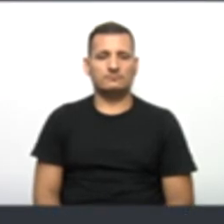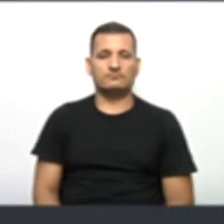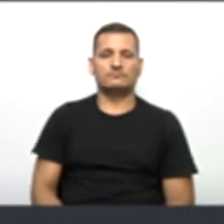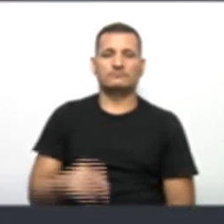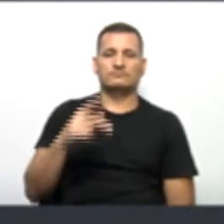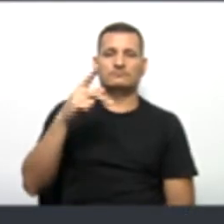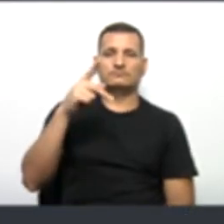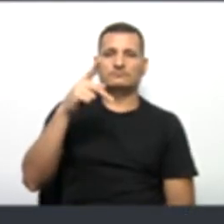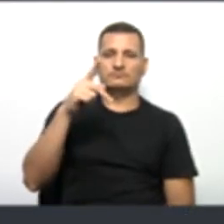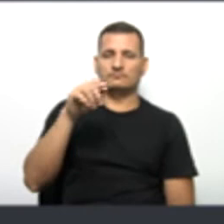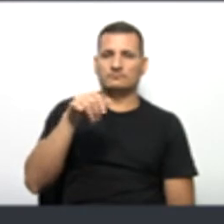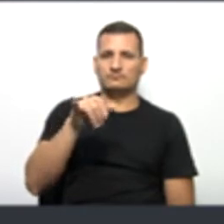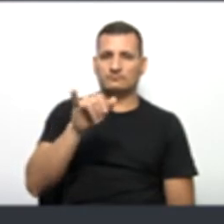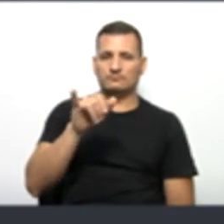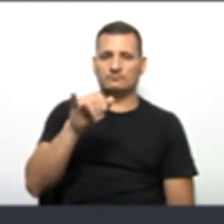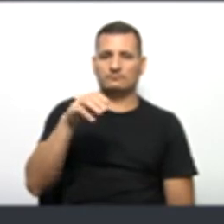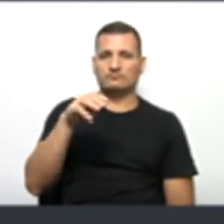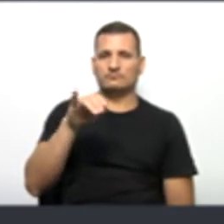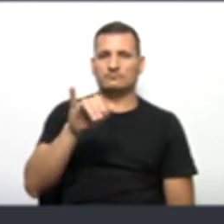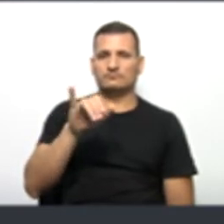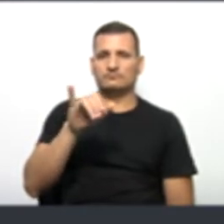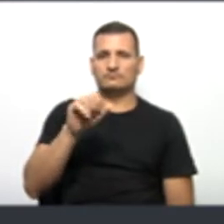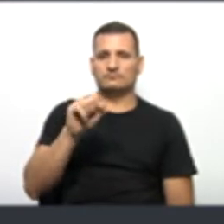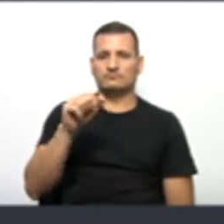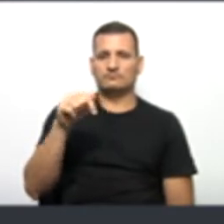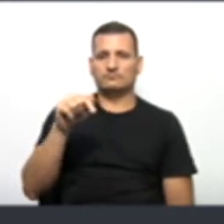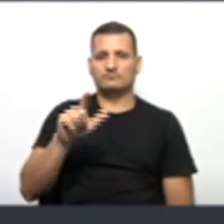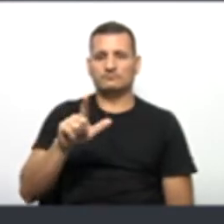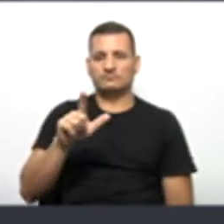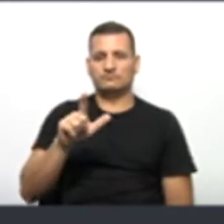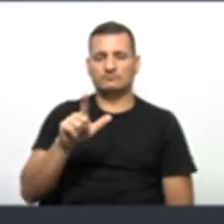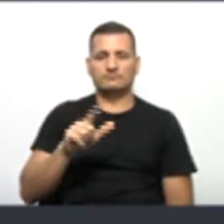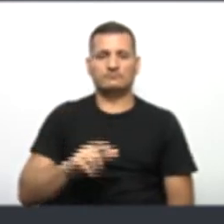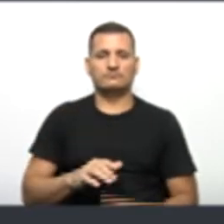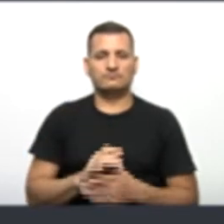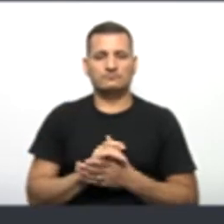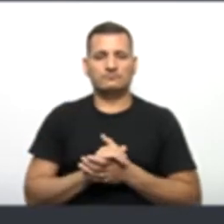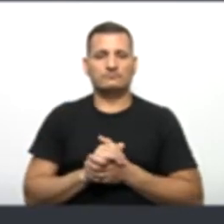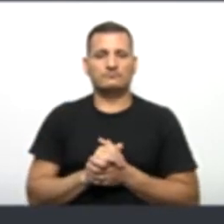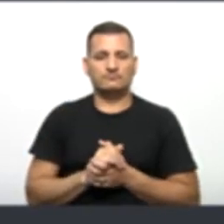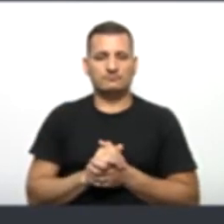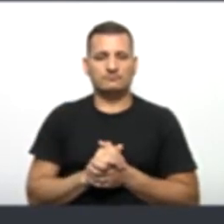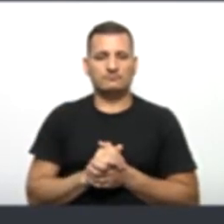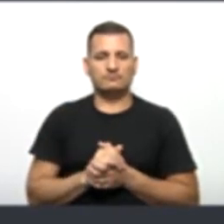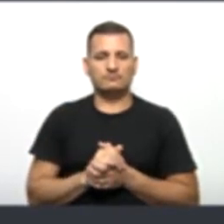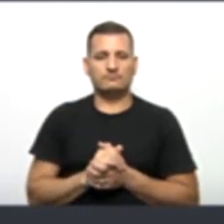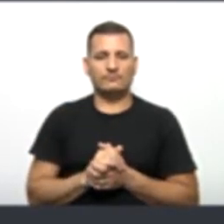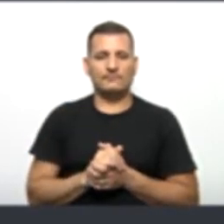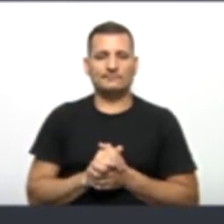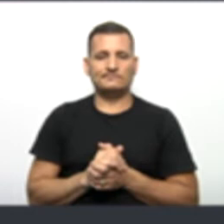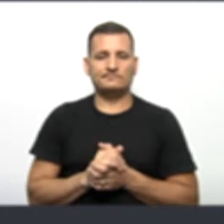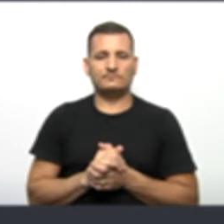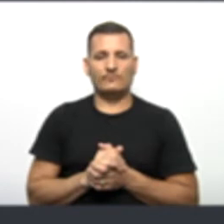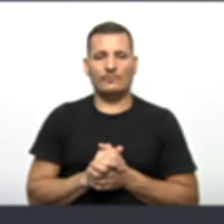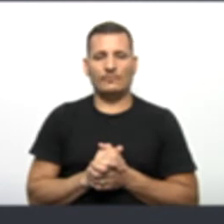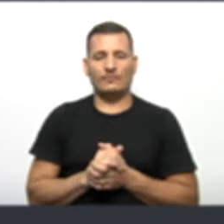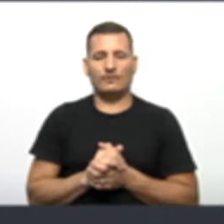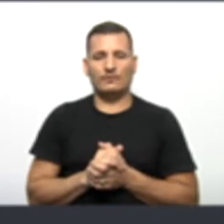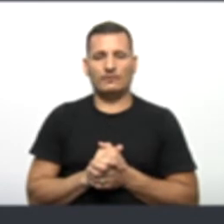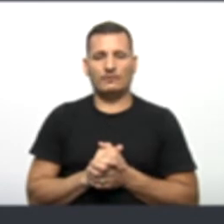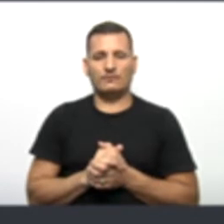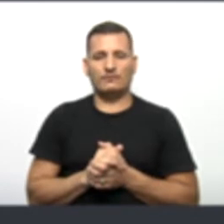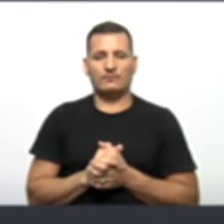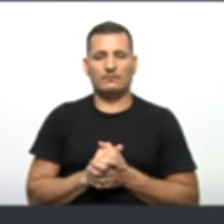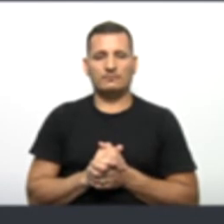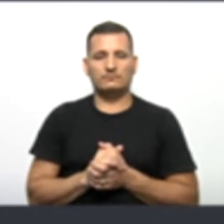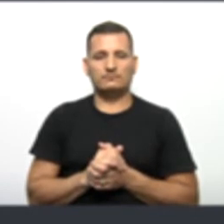aqui nós vamos criar uma função dentro mesmo do nosso arquivo ponto